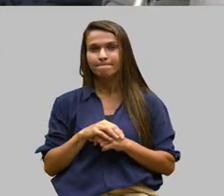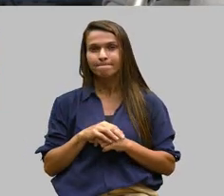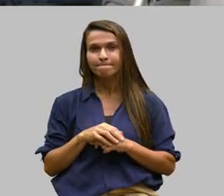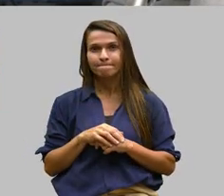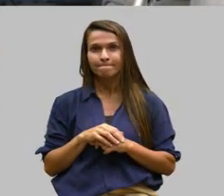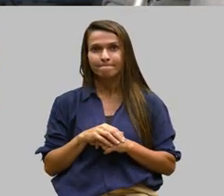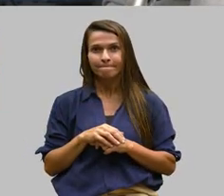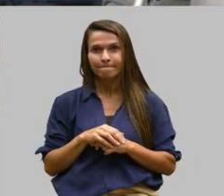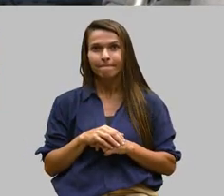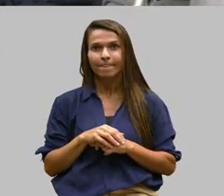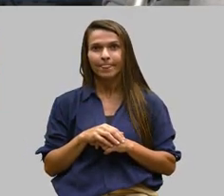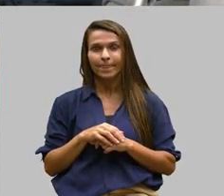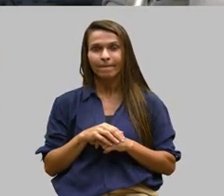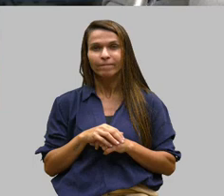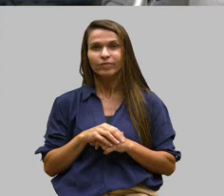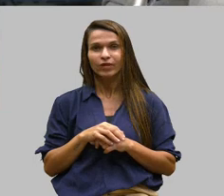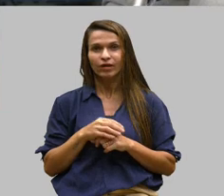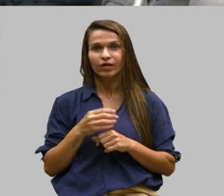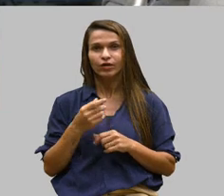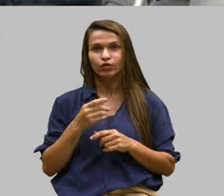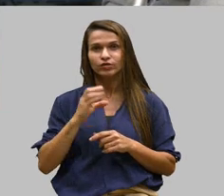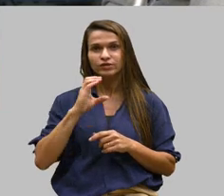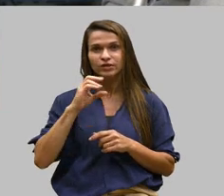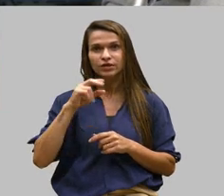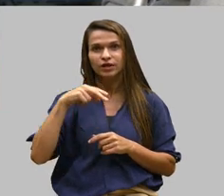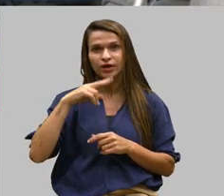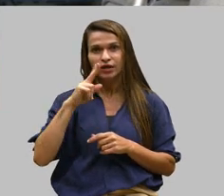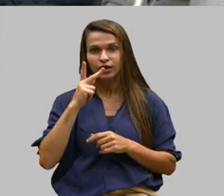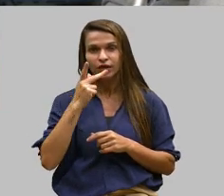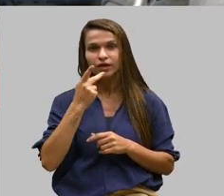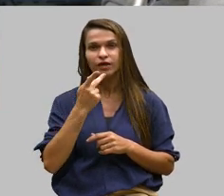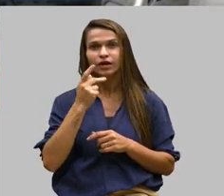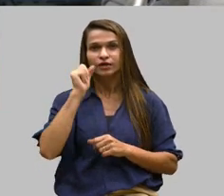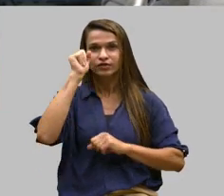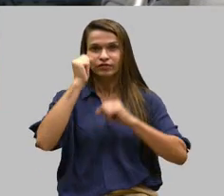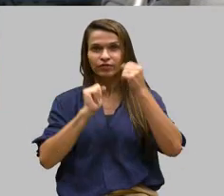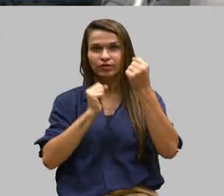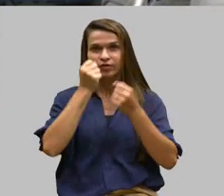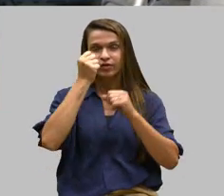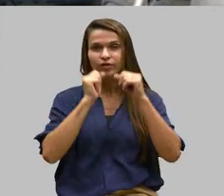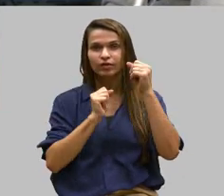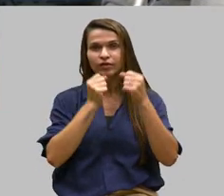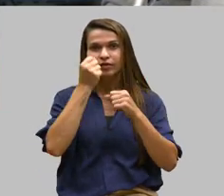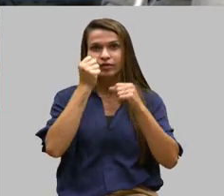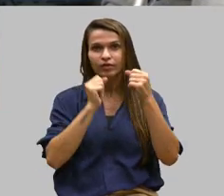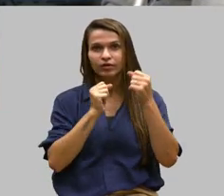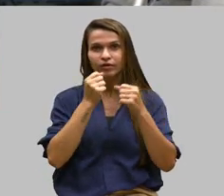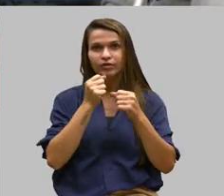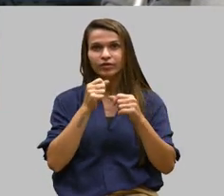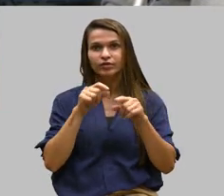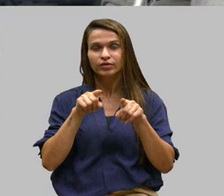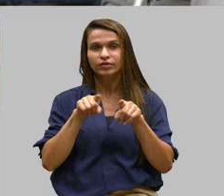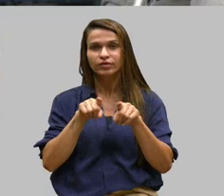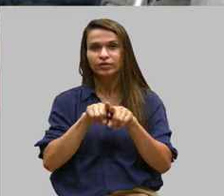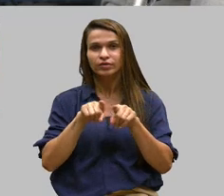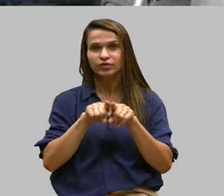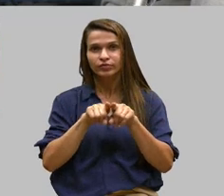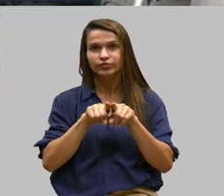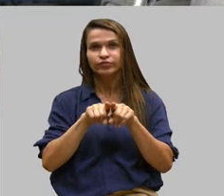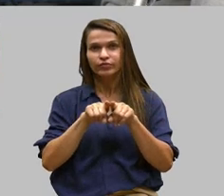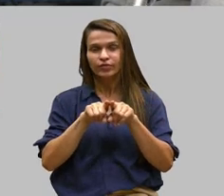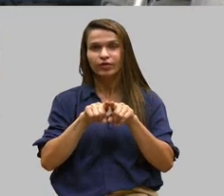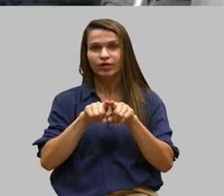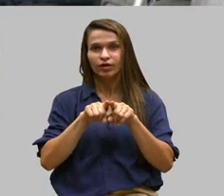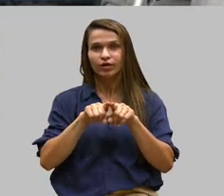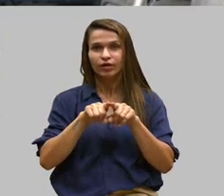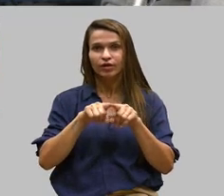multinacional a CNH que fabrica os tratores da Case e da New Holland meu cargo